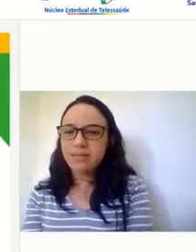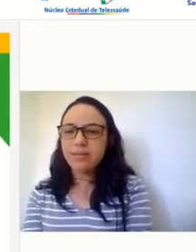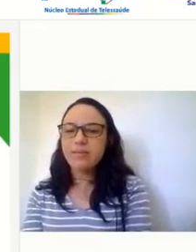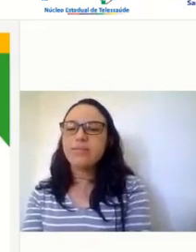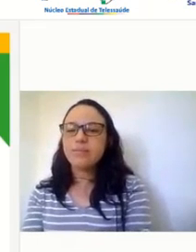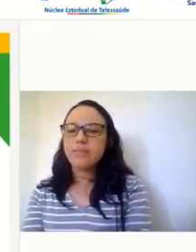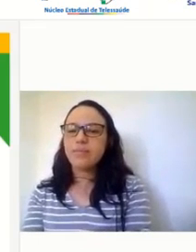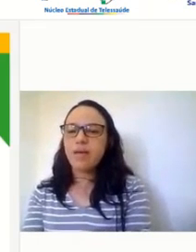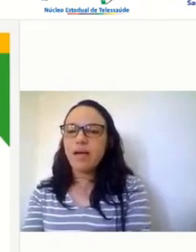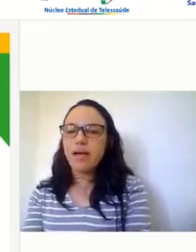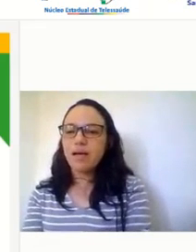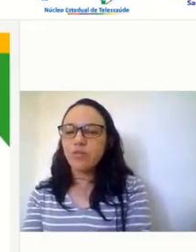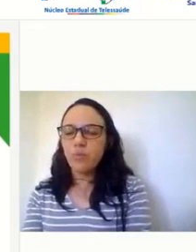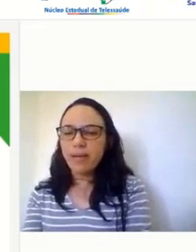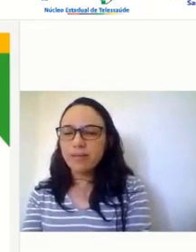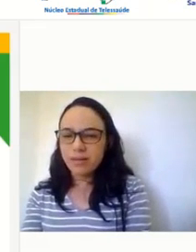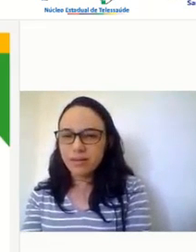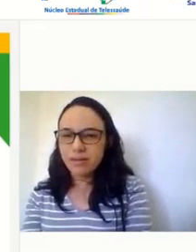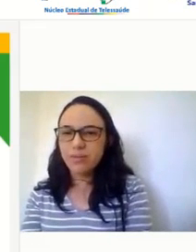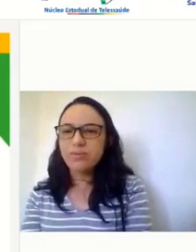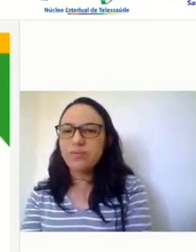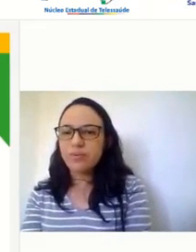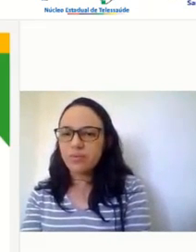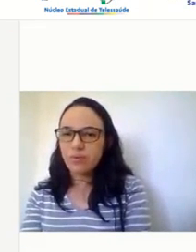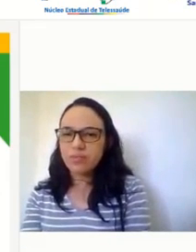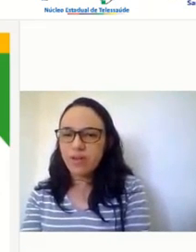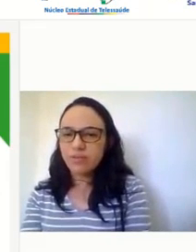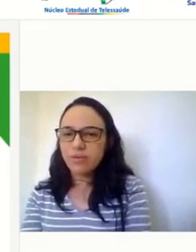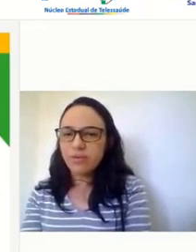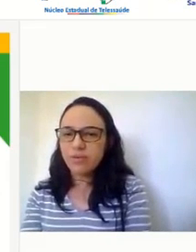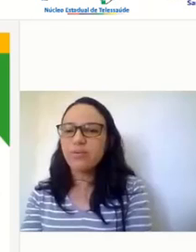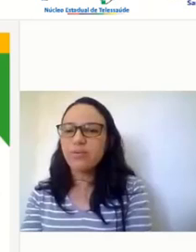dos autores a